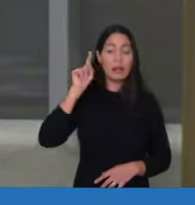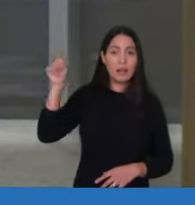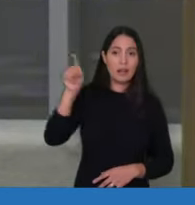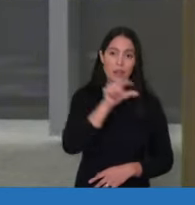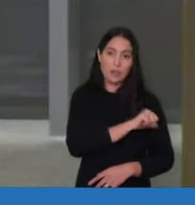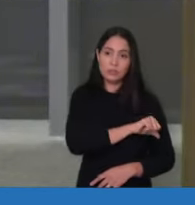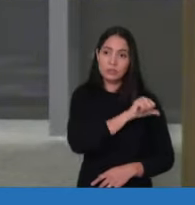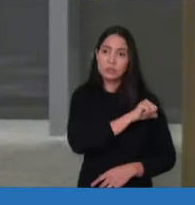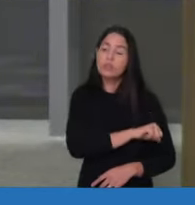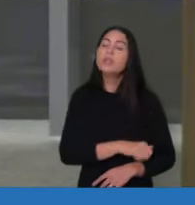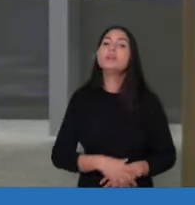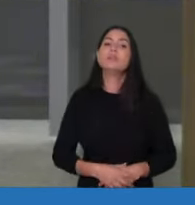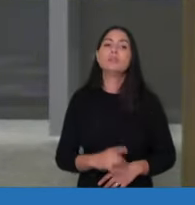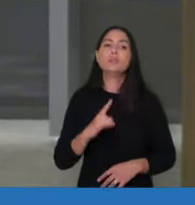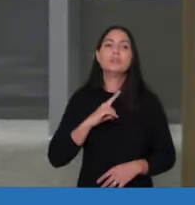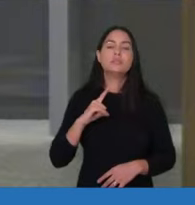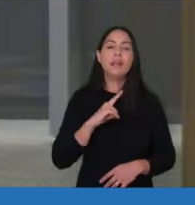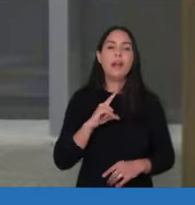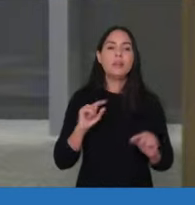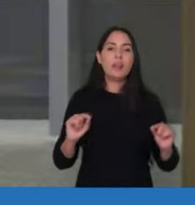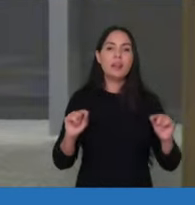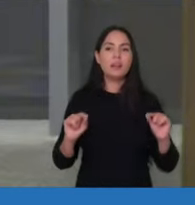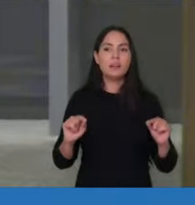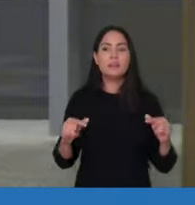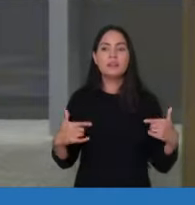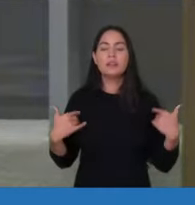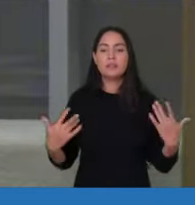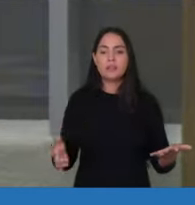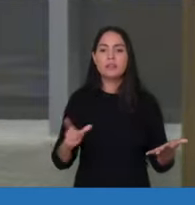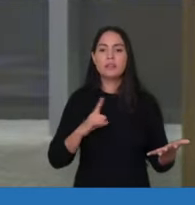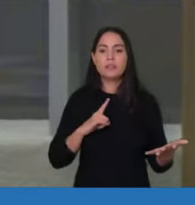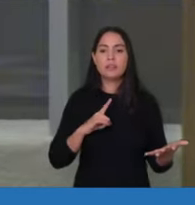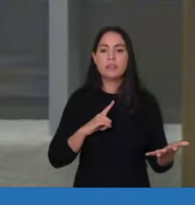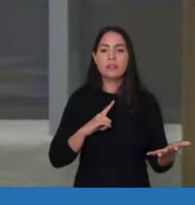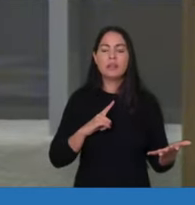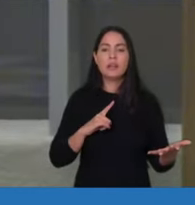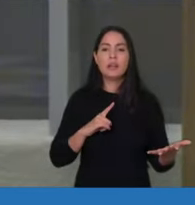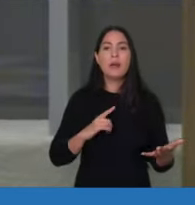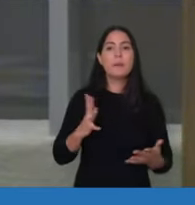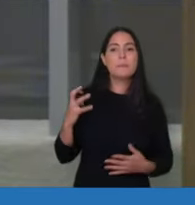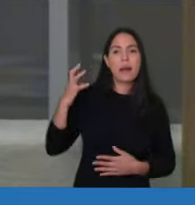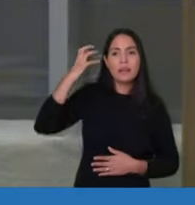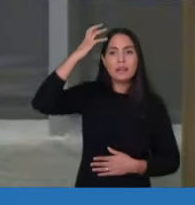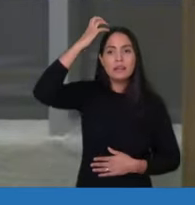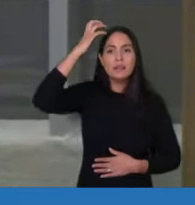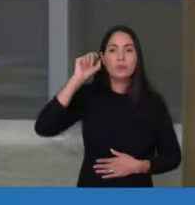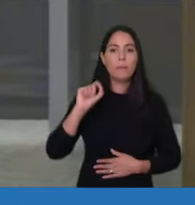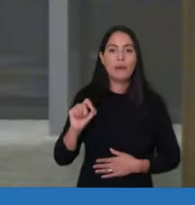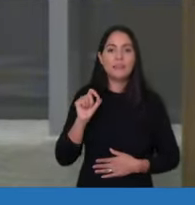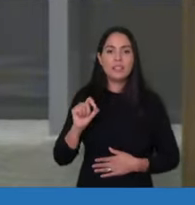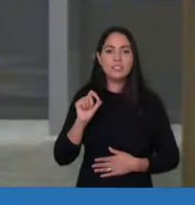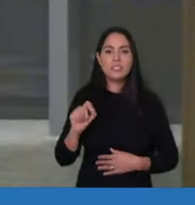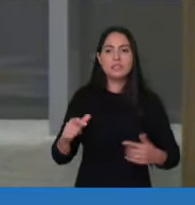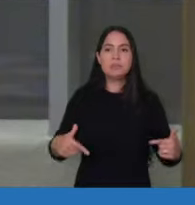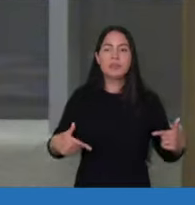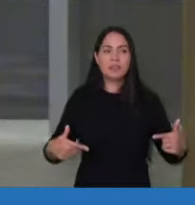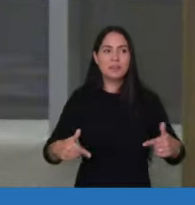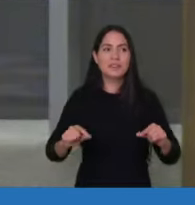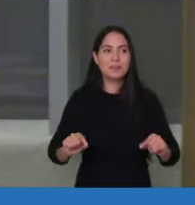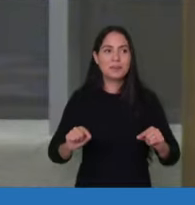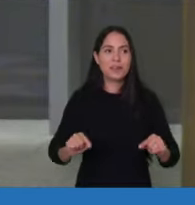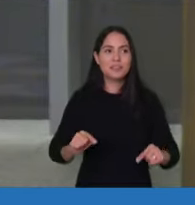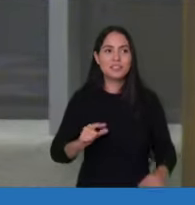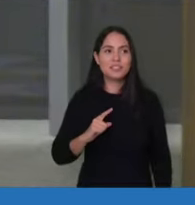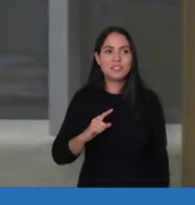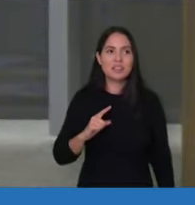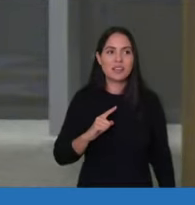era aguerrida e fazia o enfrentamento que fazia, a Marielle me representou demais. Foi uma conexão direta, foi um